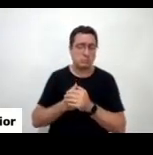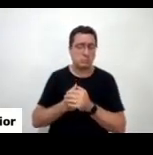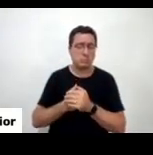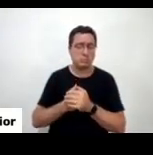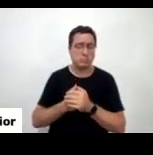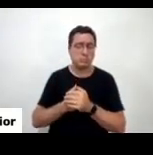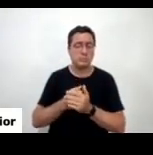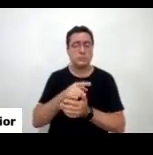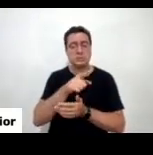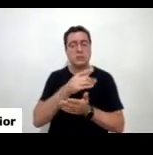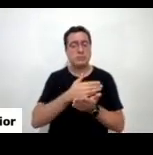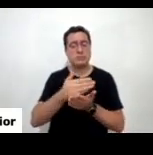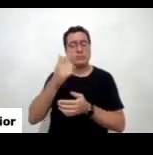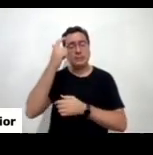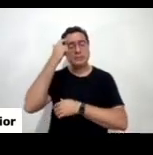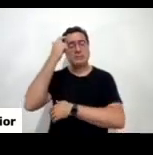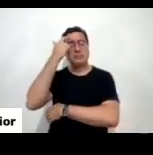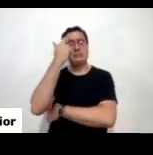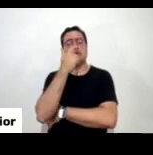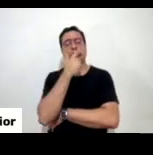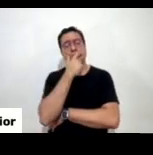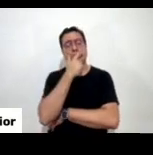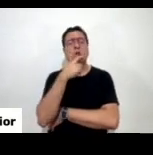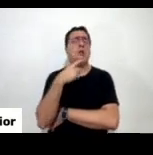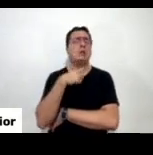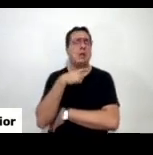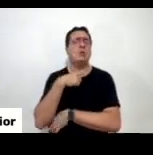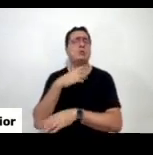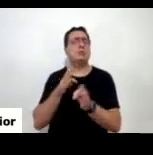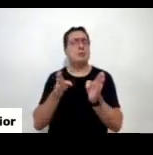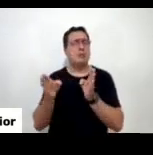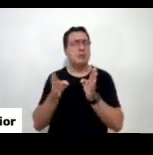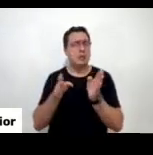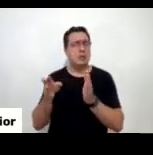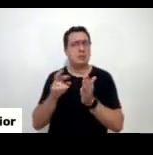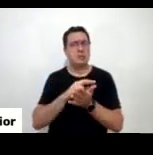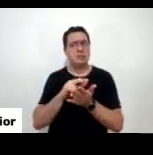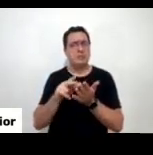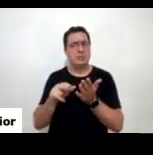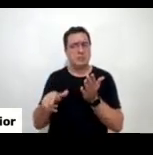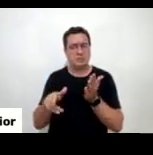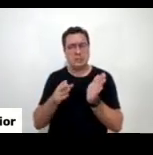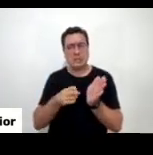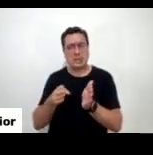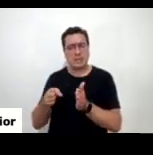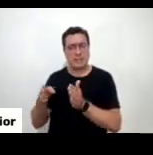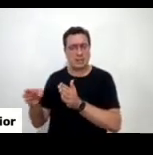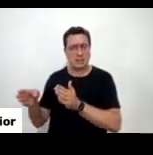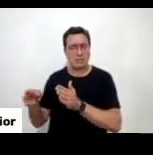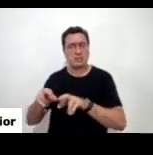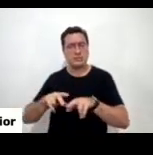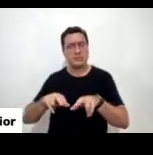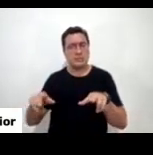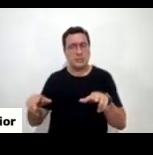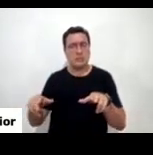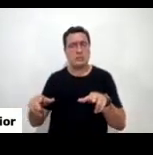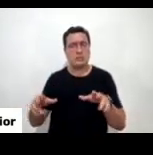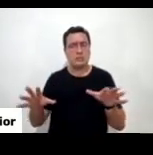E aí você começa a pensar que eu tenho acessibilidade em diversas etapas, em diversas